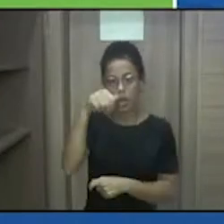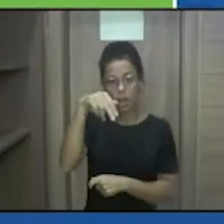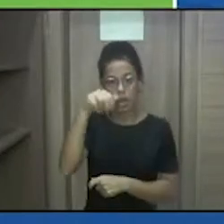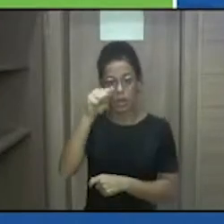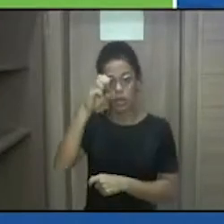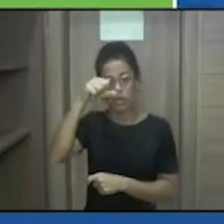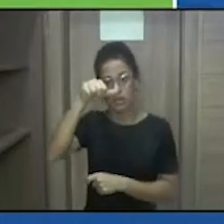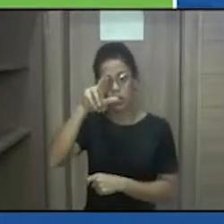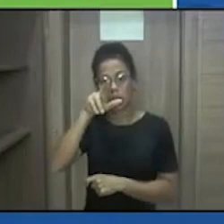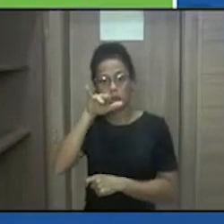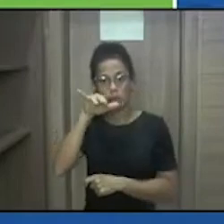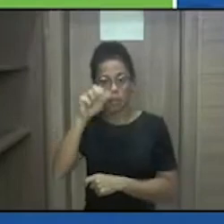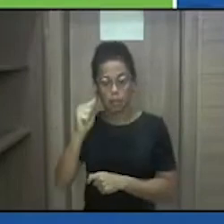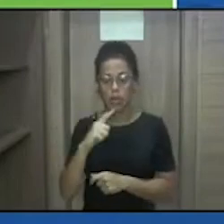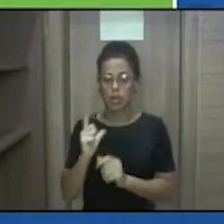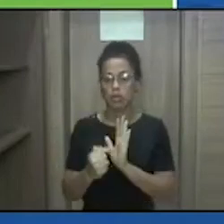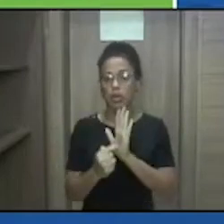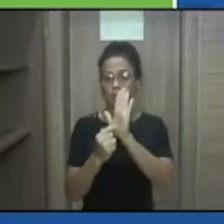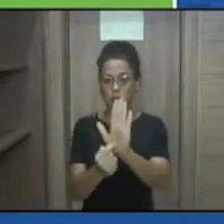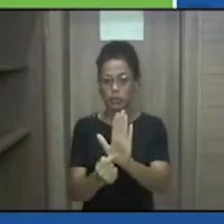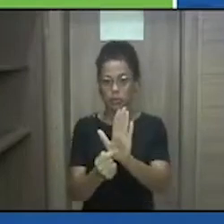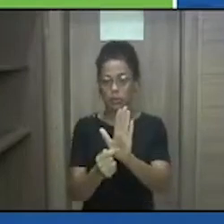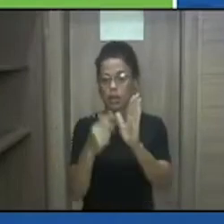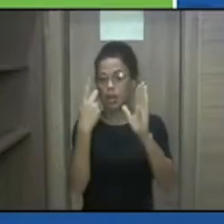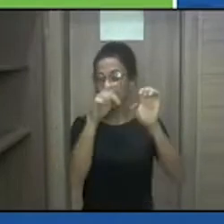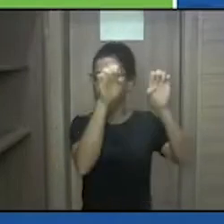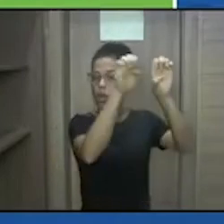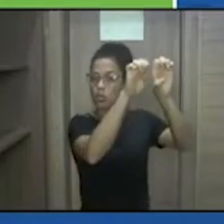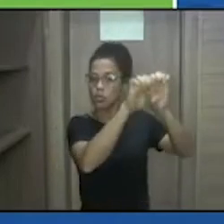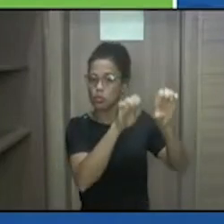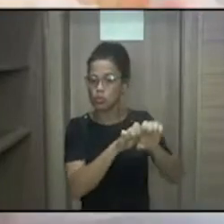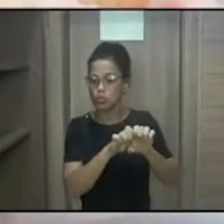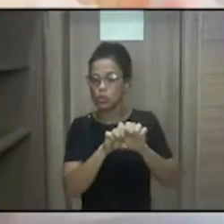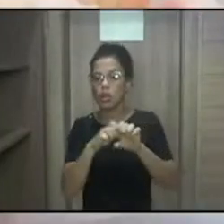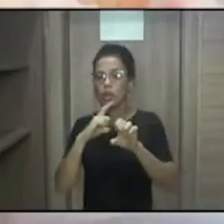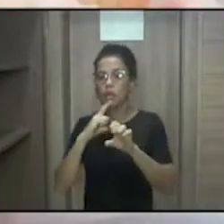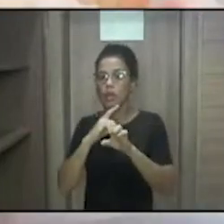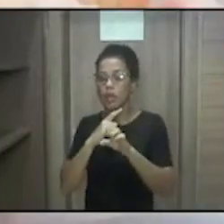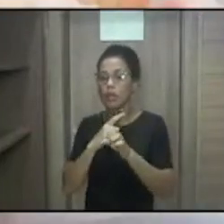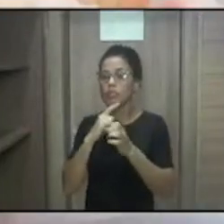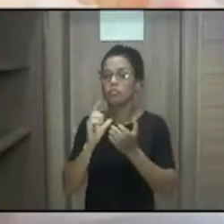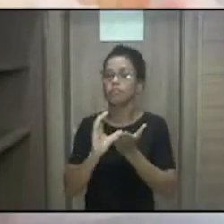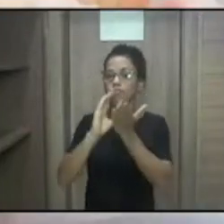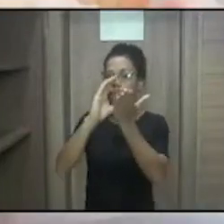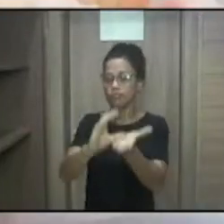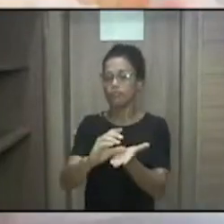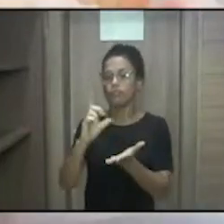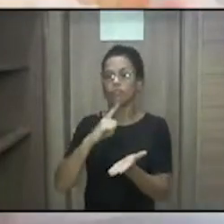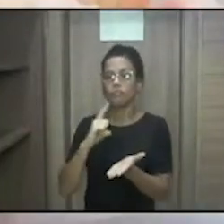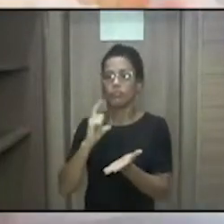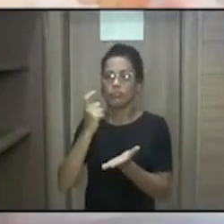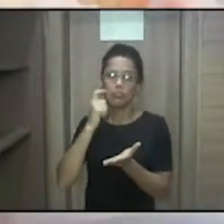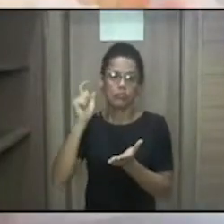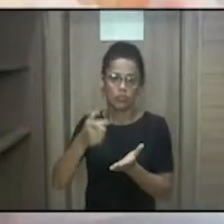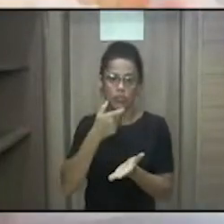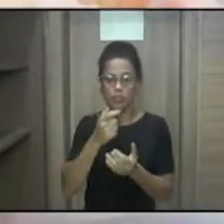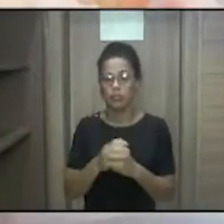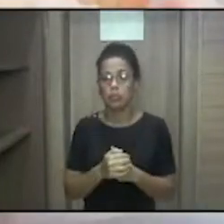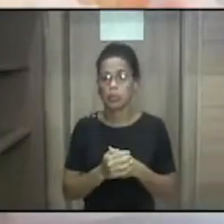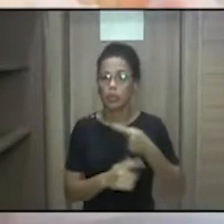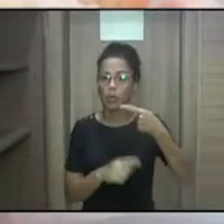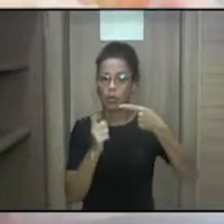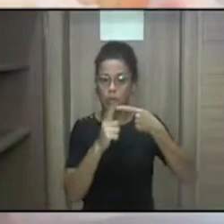buscando compreender a estrutura de custo nessa oferta de prótese. Bem, então, o primeiro subestudo, que era